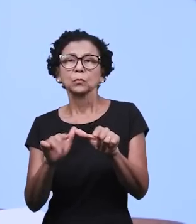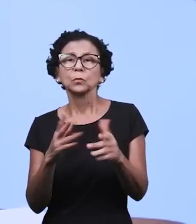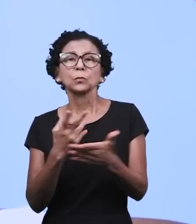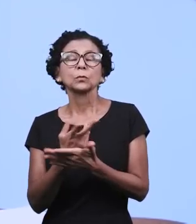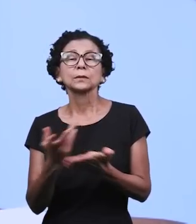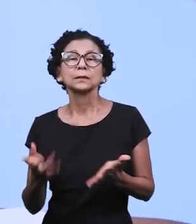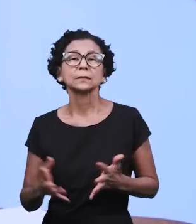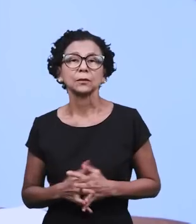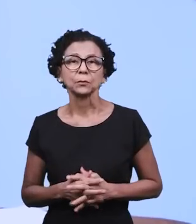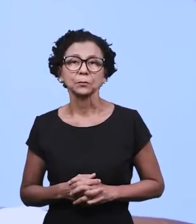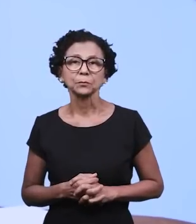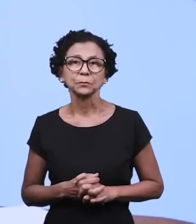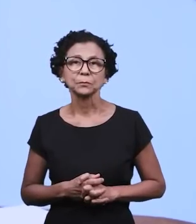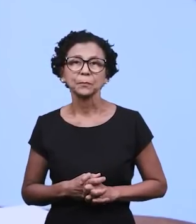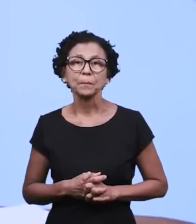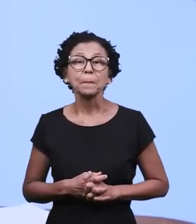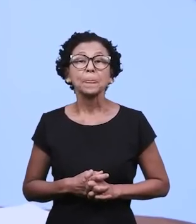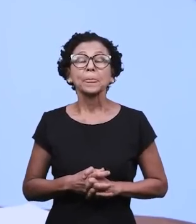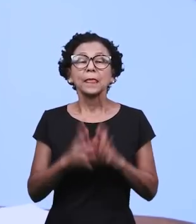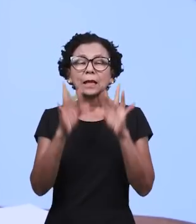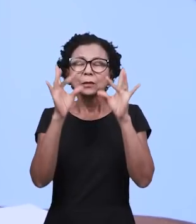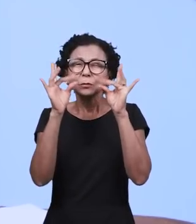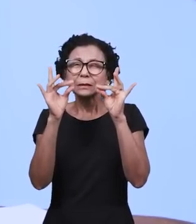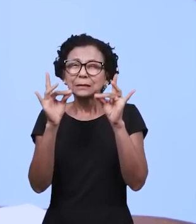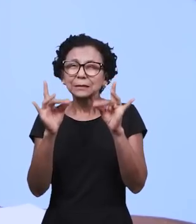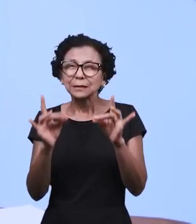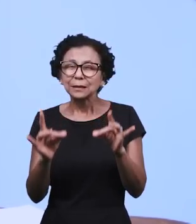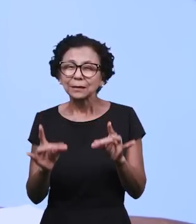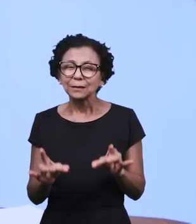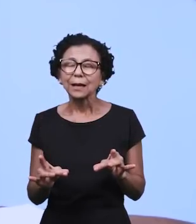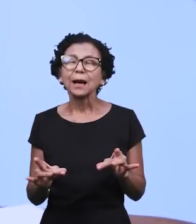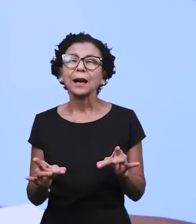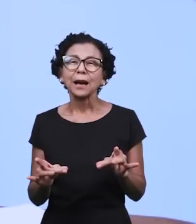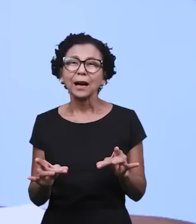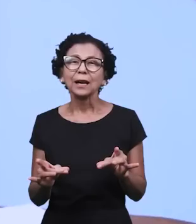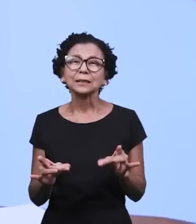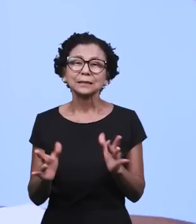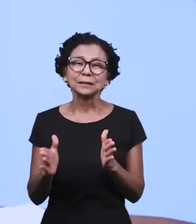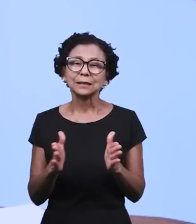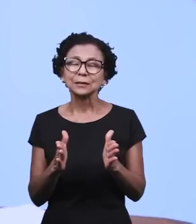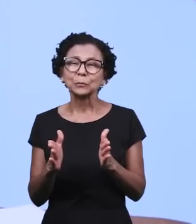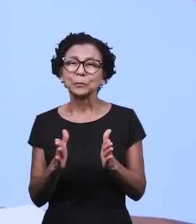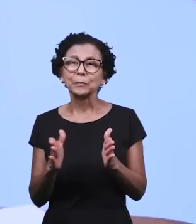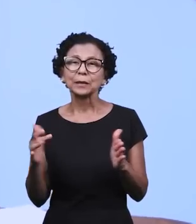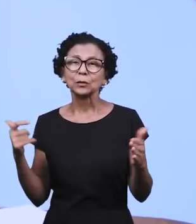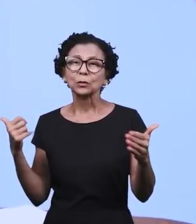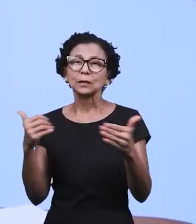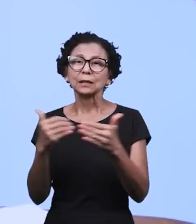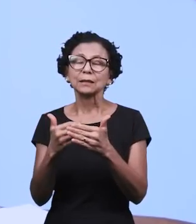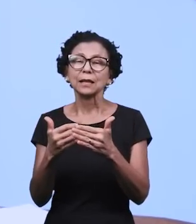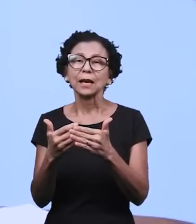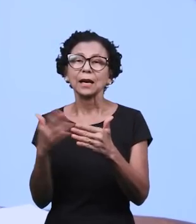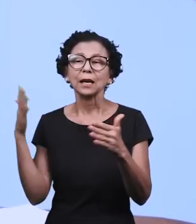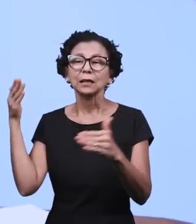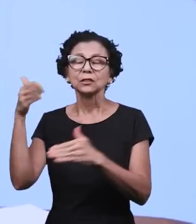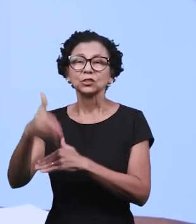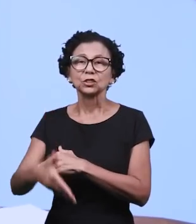agora recentemente lá na Turquia, fui em alguns museus muito interessantes e tenho estudado muito